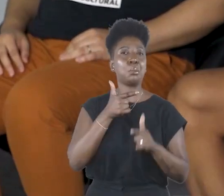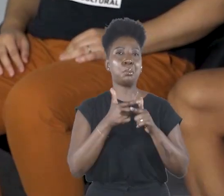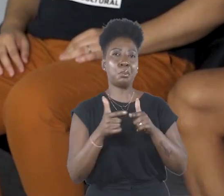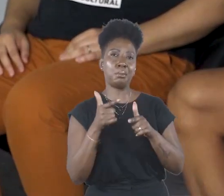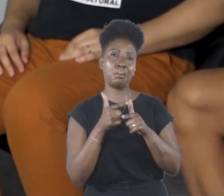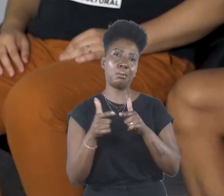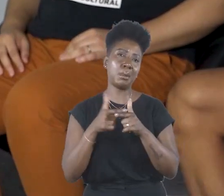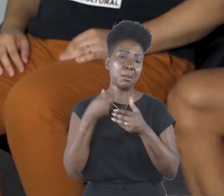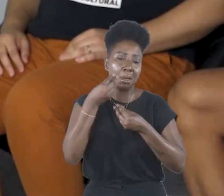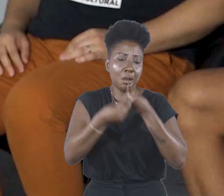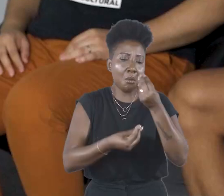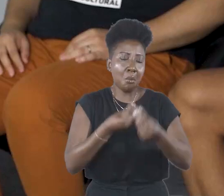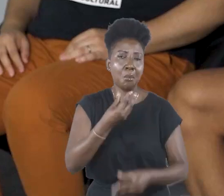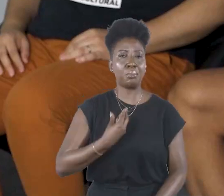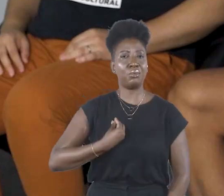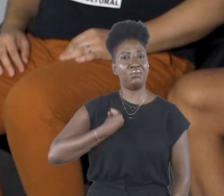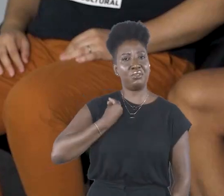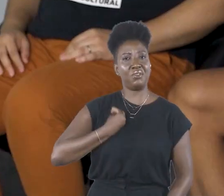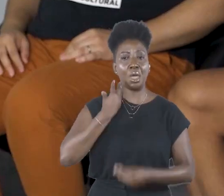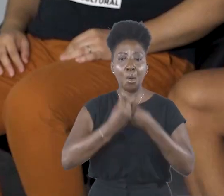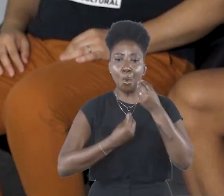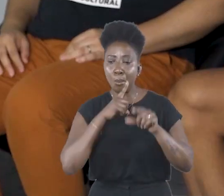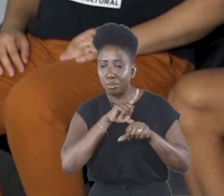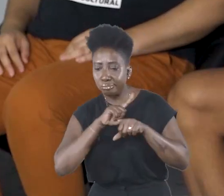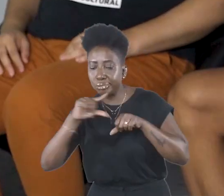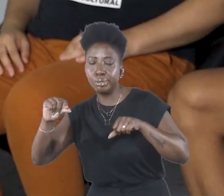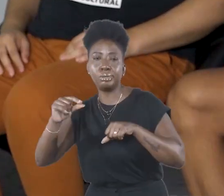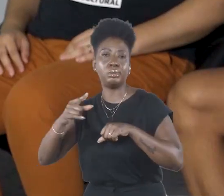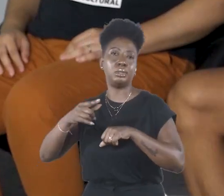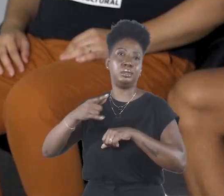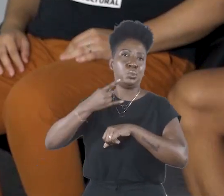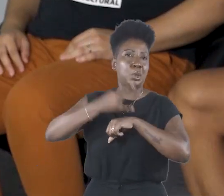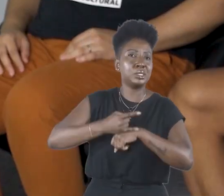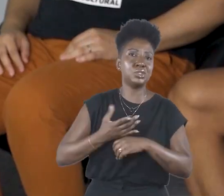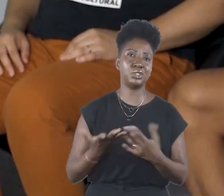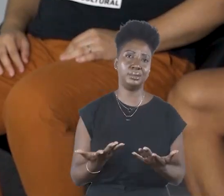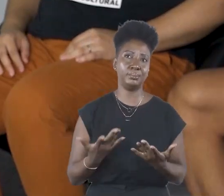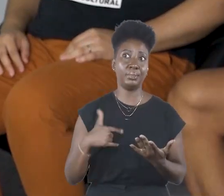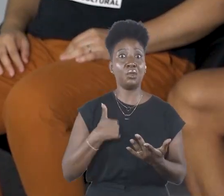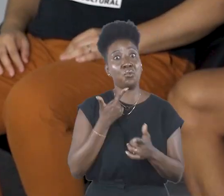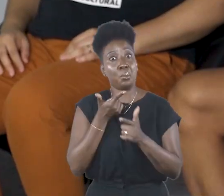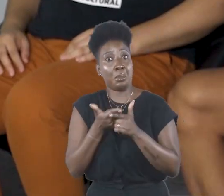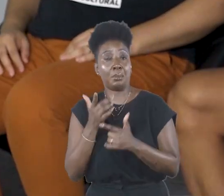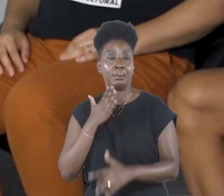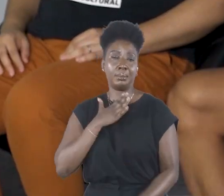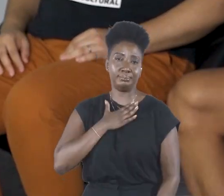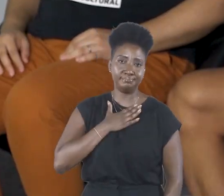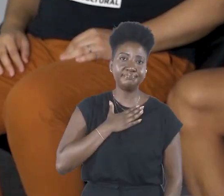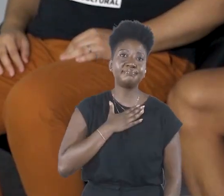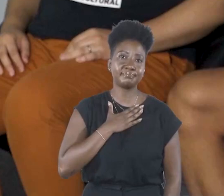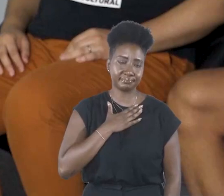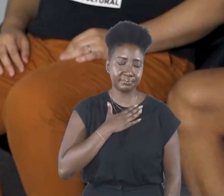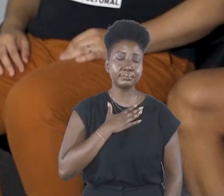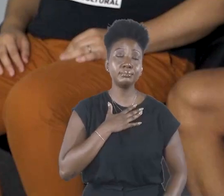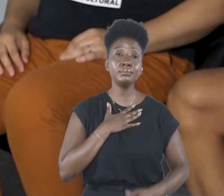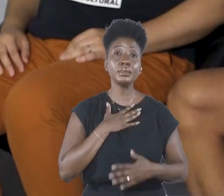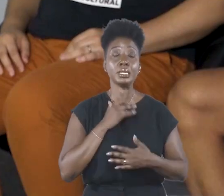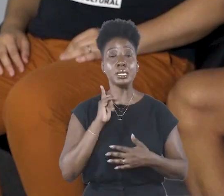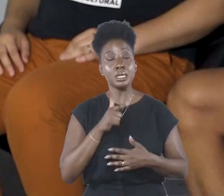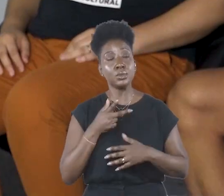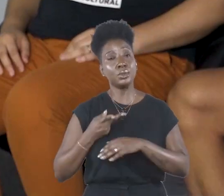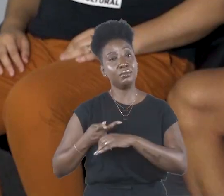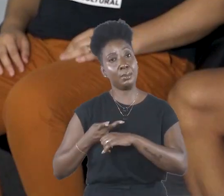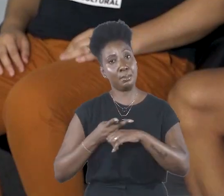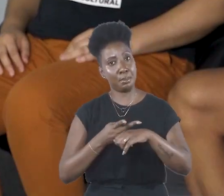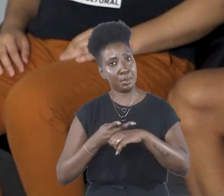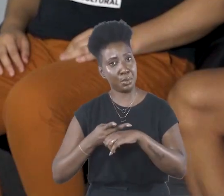é um grande problema para mim. Como eu vou viver? Como eu vou sair do meu país? Então, foi o maior problema para mim de decidir sair do país. E